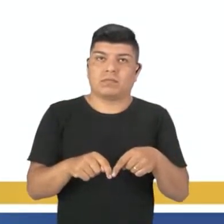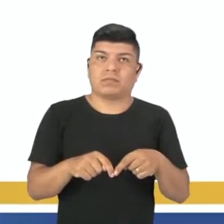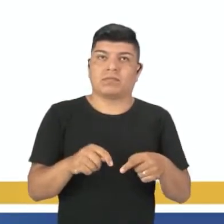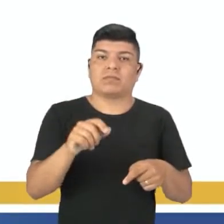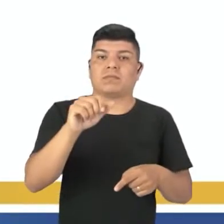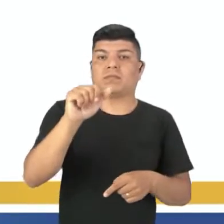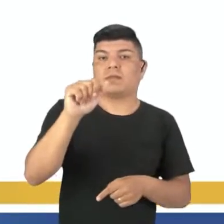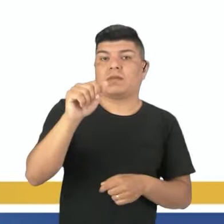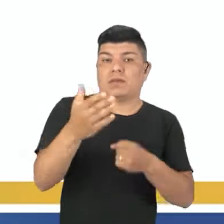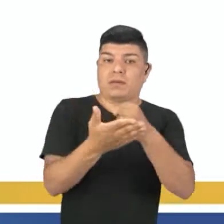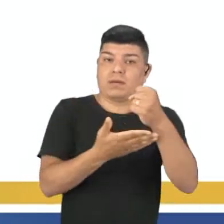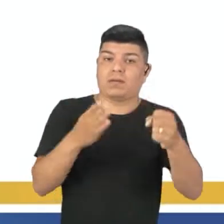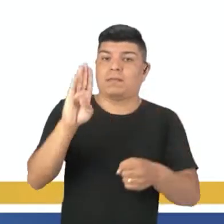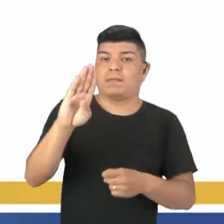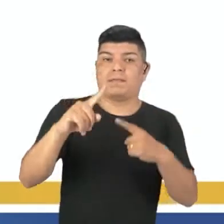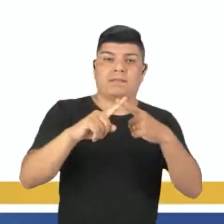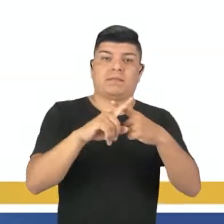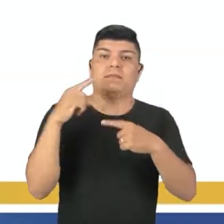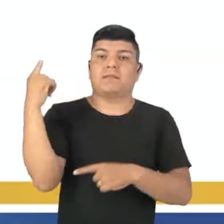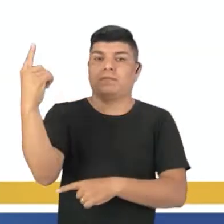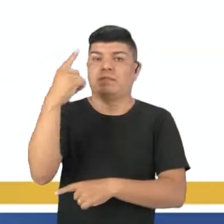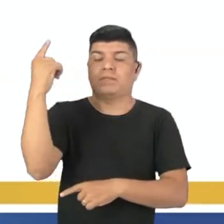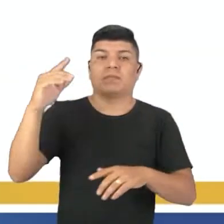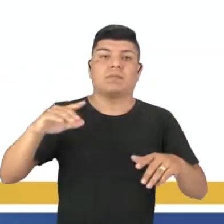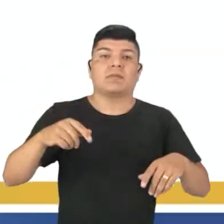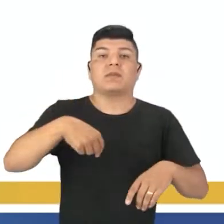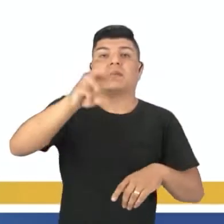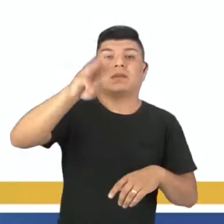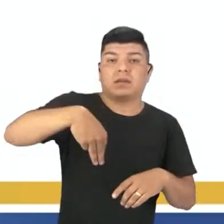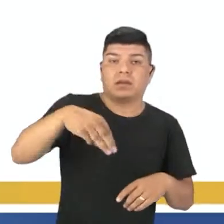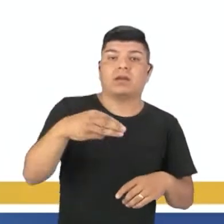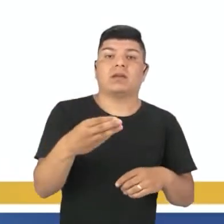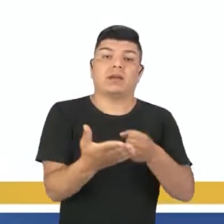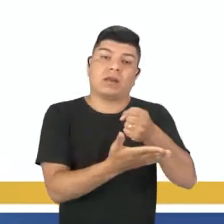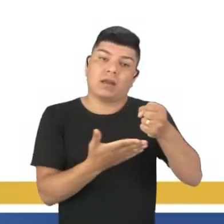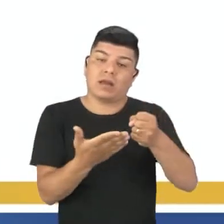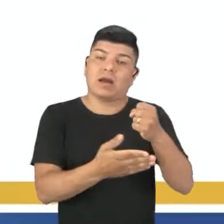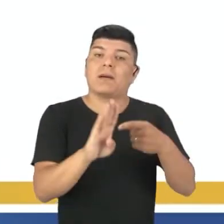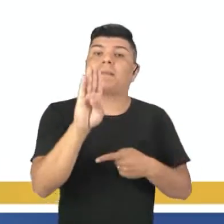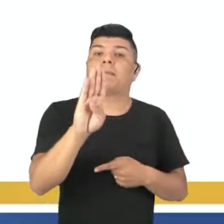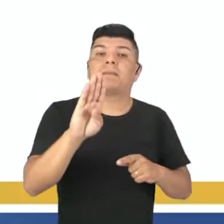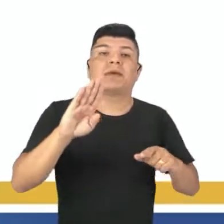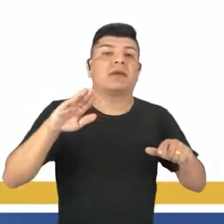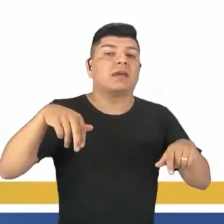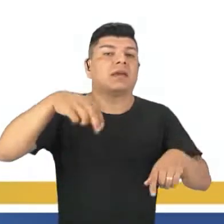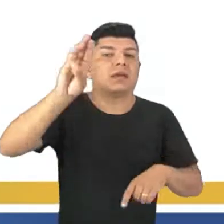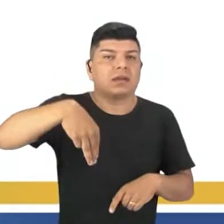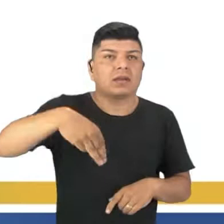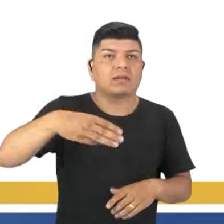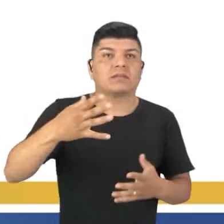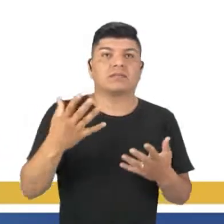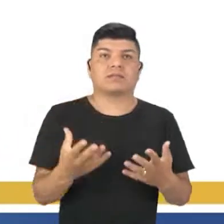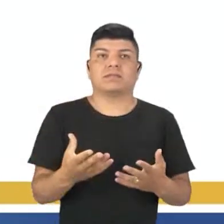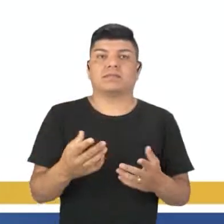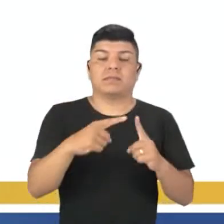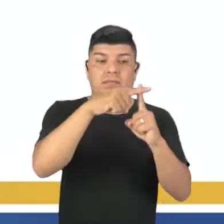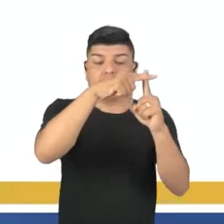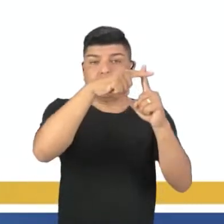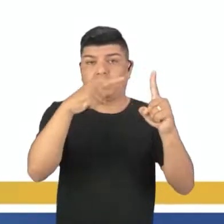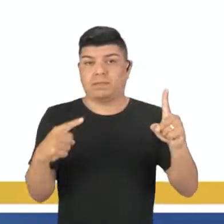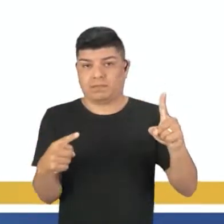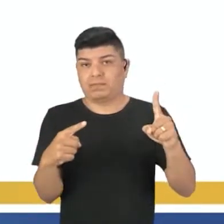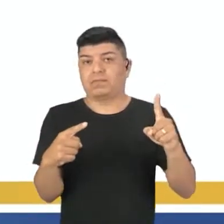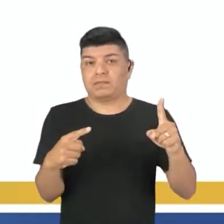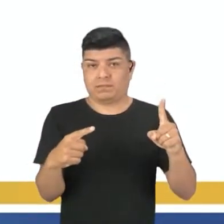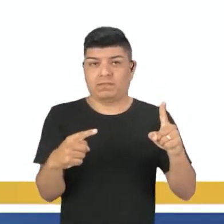vezes a altura, certo? Então, quem que vai ser a área dessa base, né? Então, a área dessa base vai ser metade